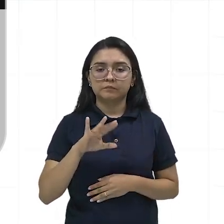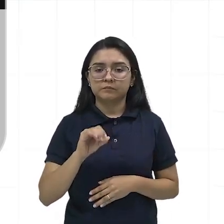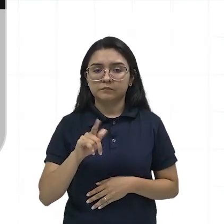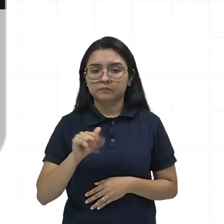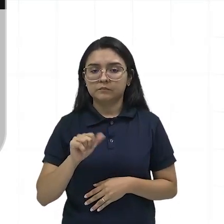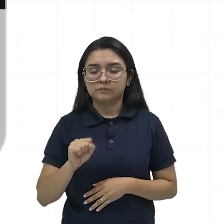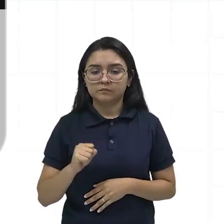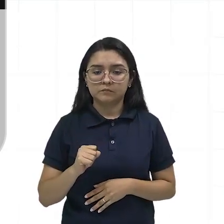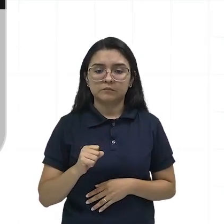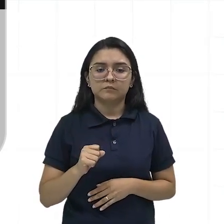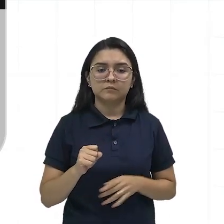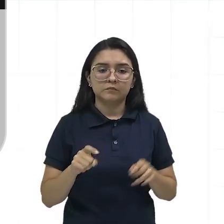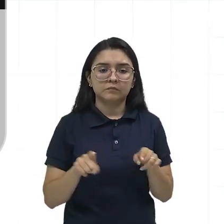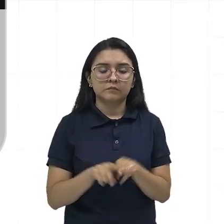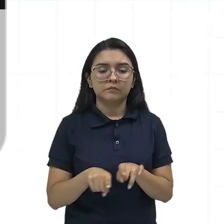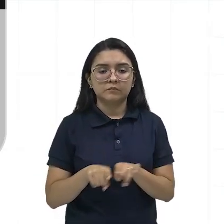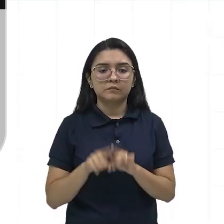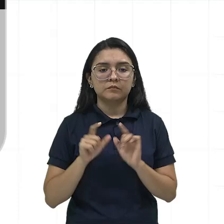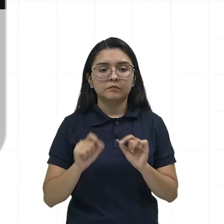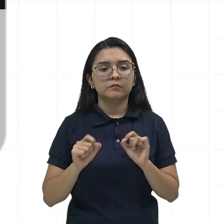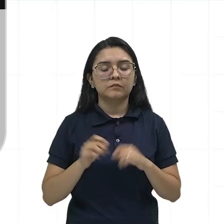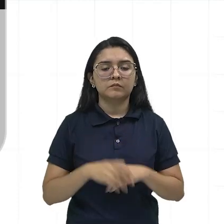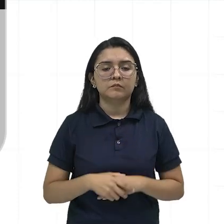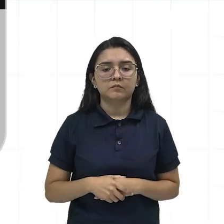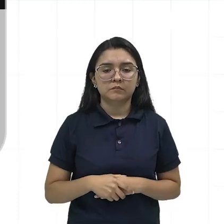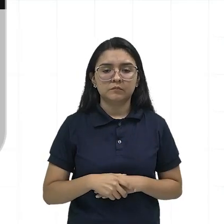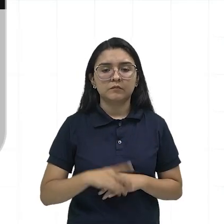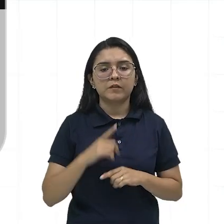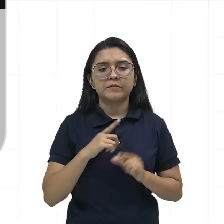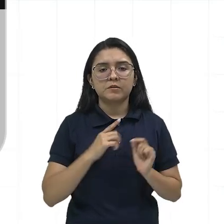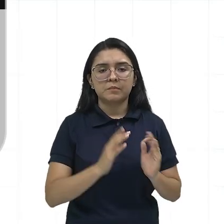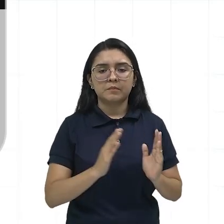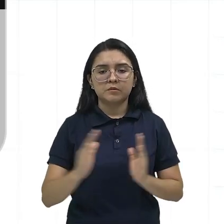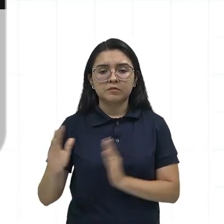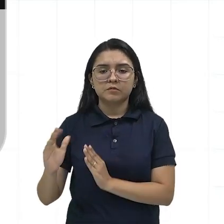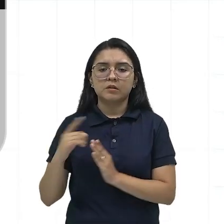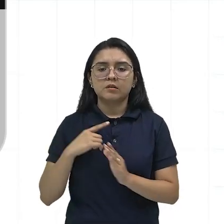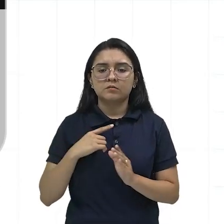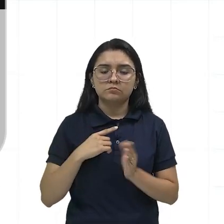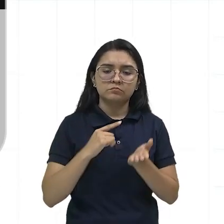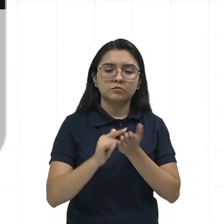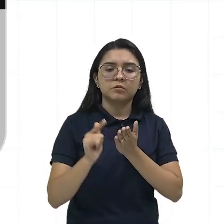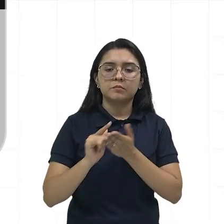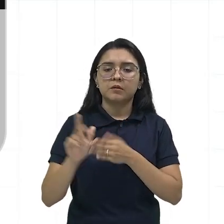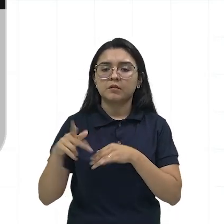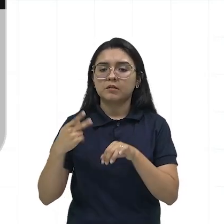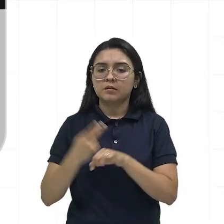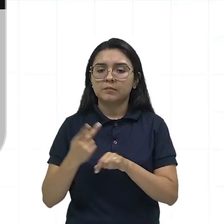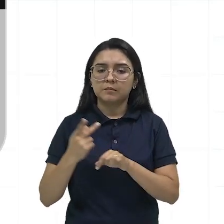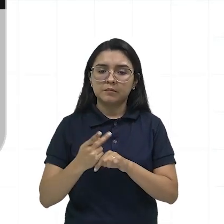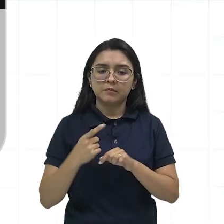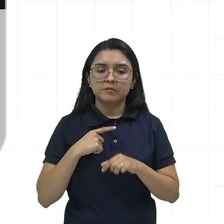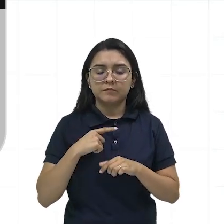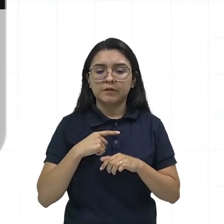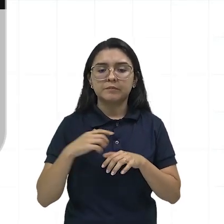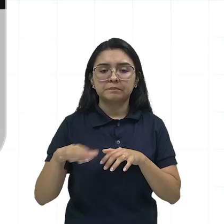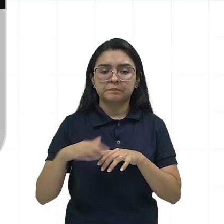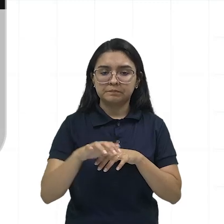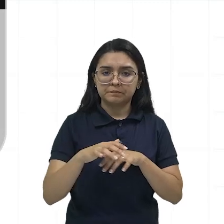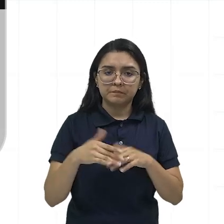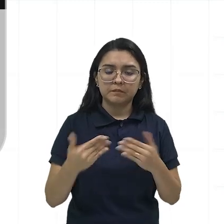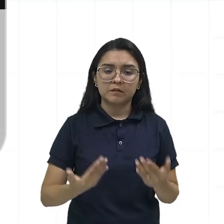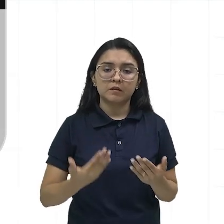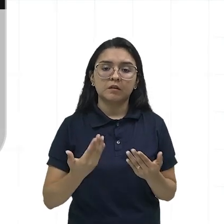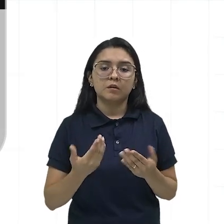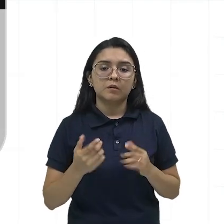que vai ser levado, né, que vai ser purificado para ele depois ser distribuído, né? Então,